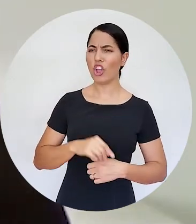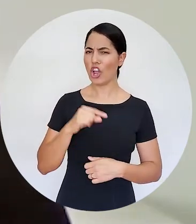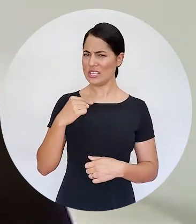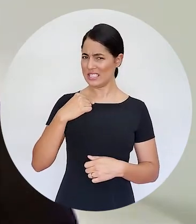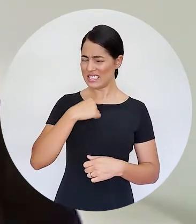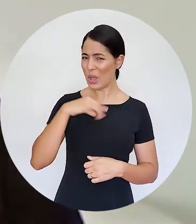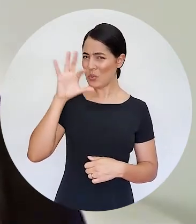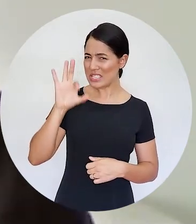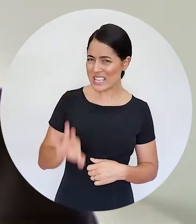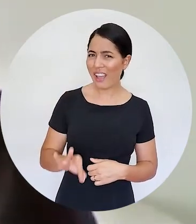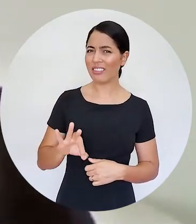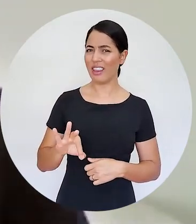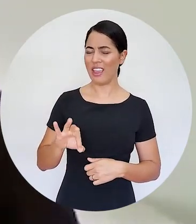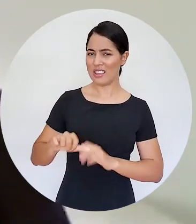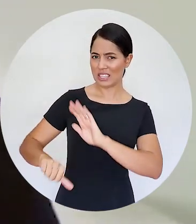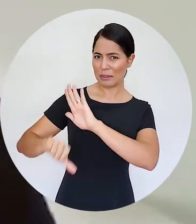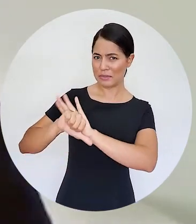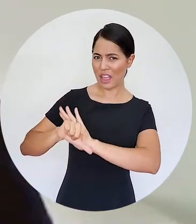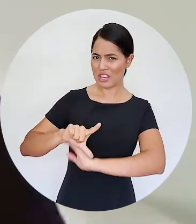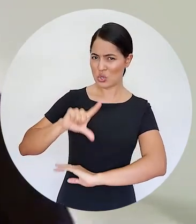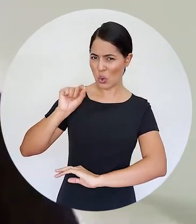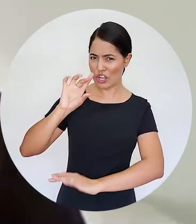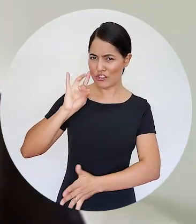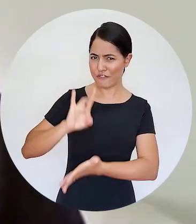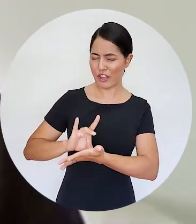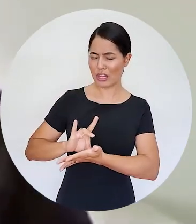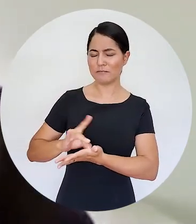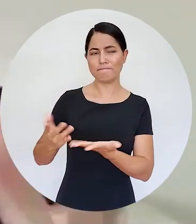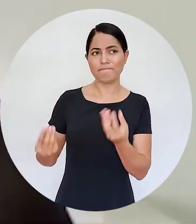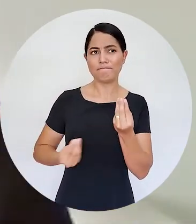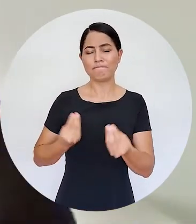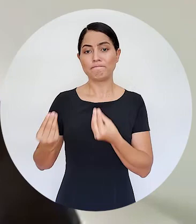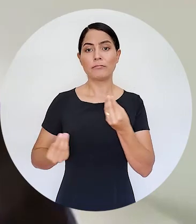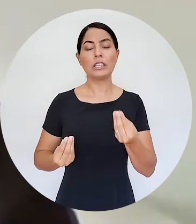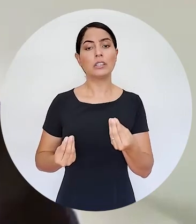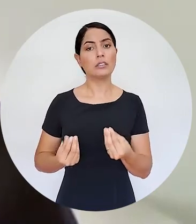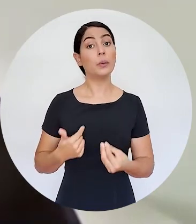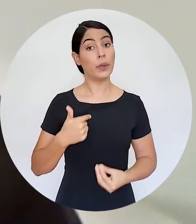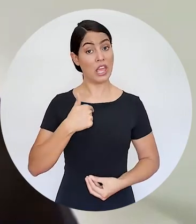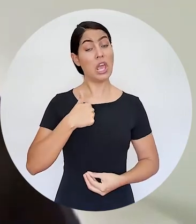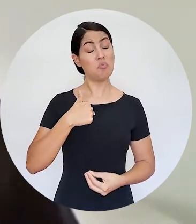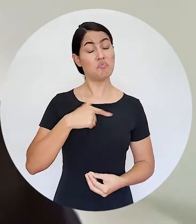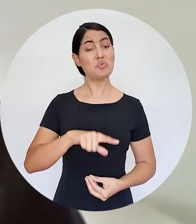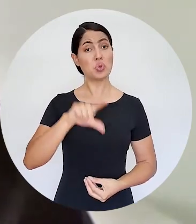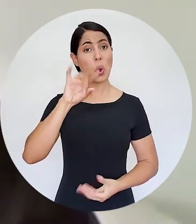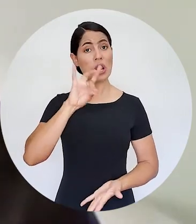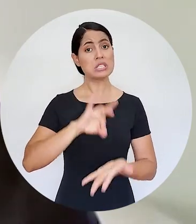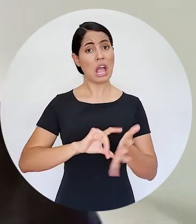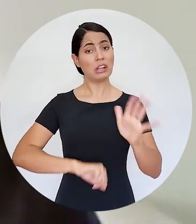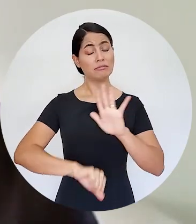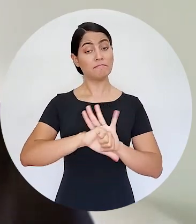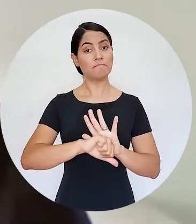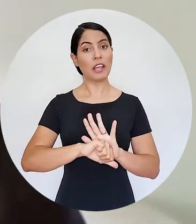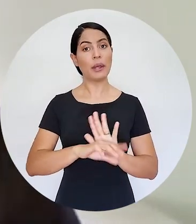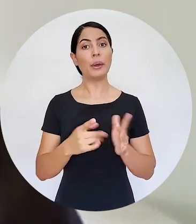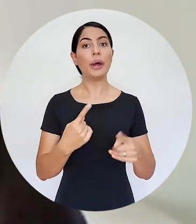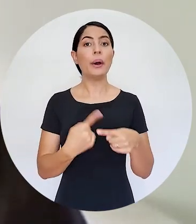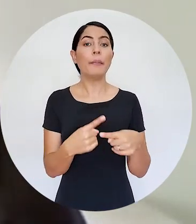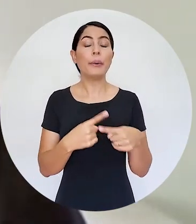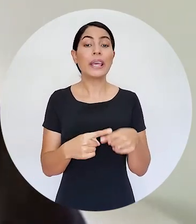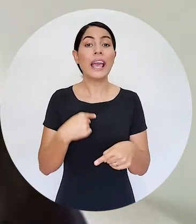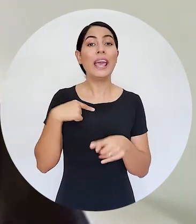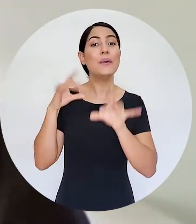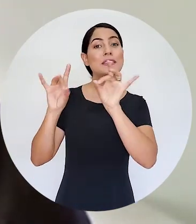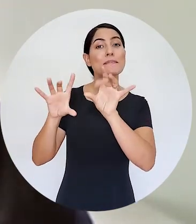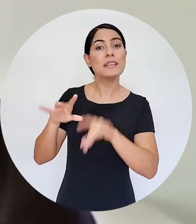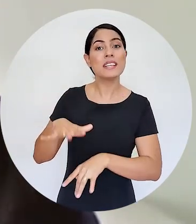Certa em ser criminalista me escolheu uma área o que que acontece sobre outro de casa em outras áreas Bom eu acho uma opção acertada primeiro